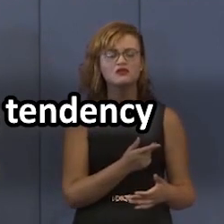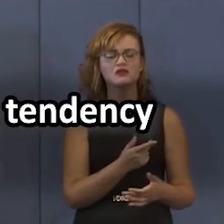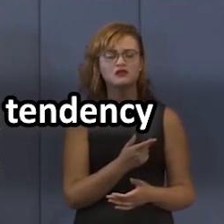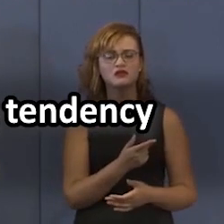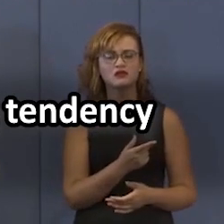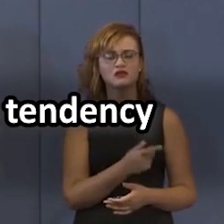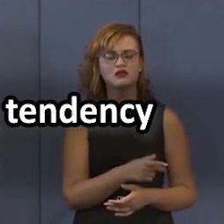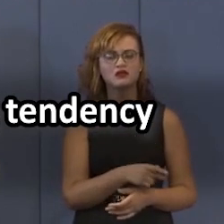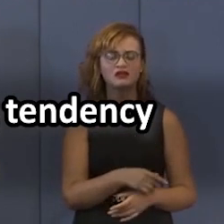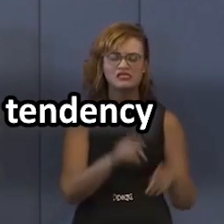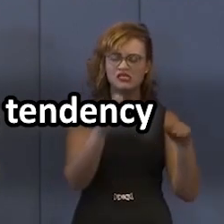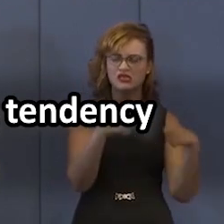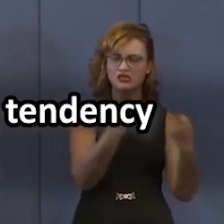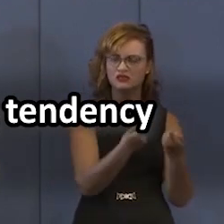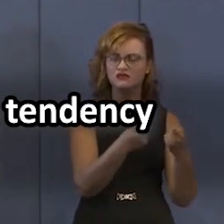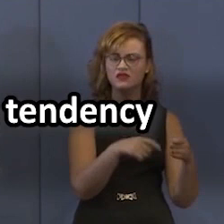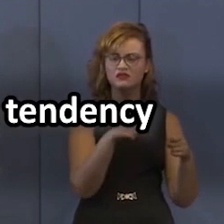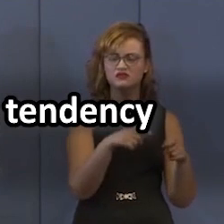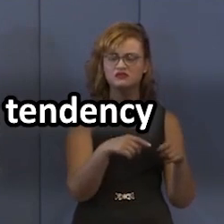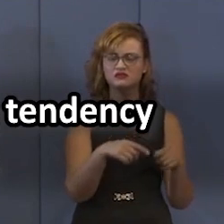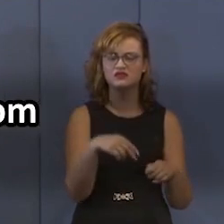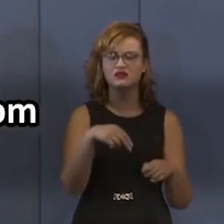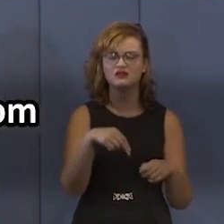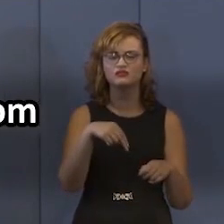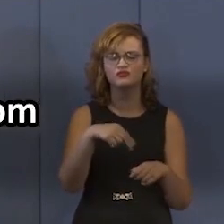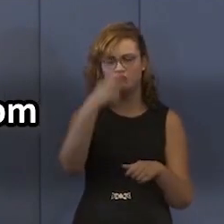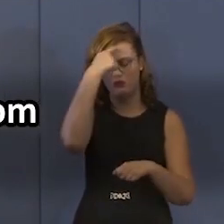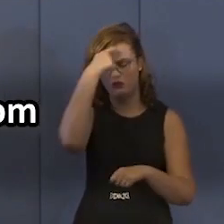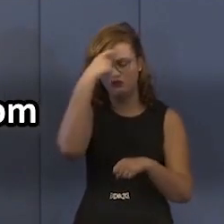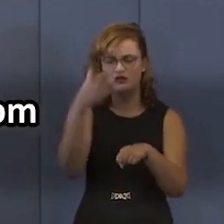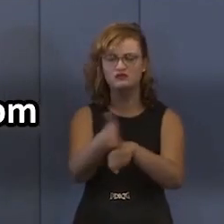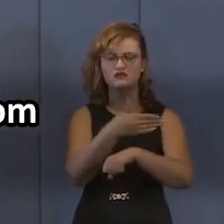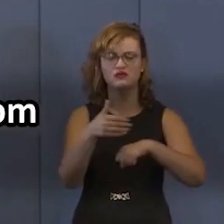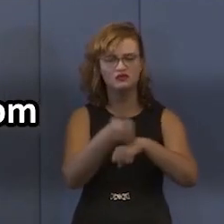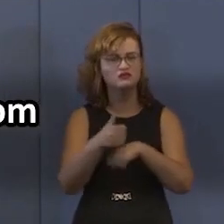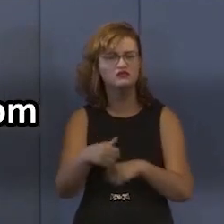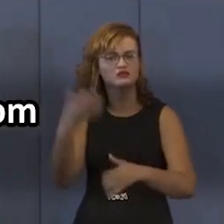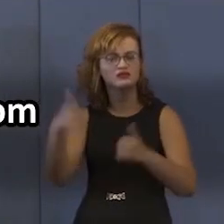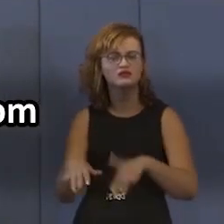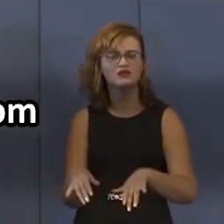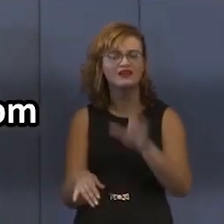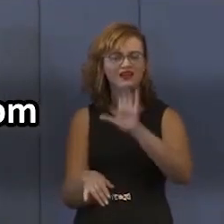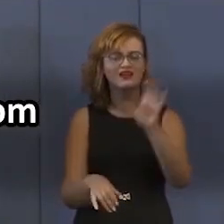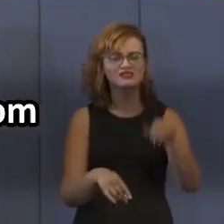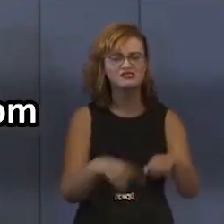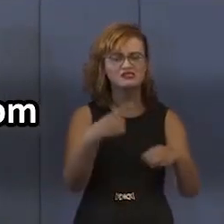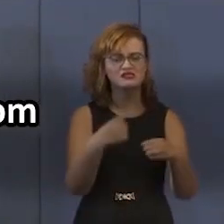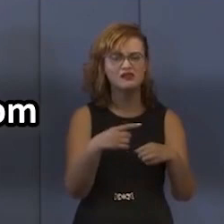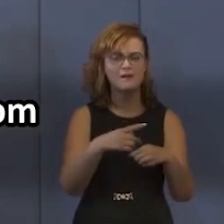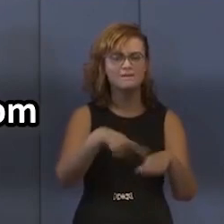considerar essa defesa do nacionalismo, a noção de que cada país, cada nação